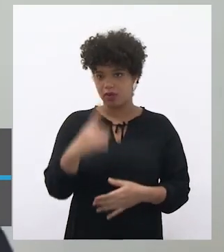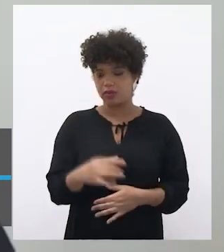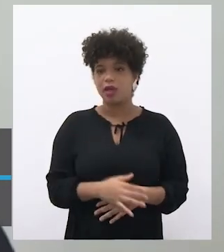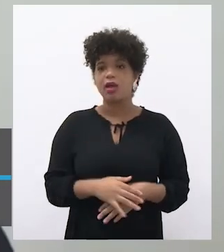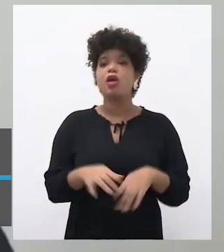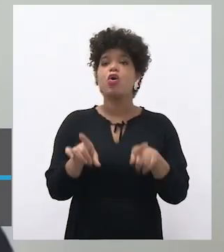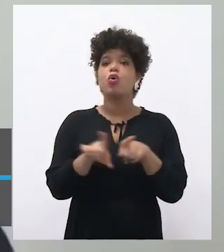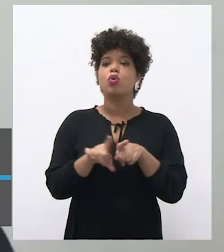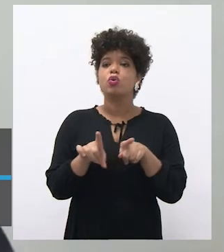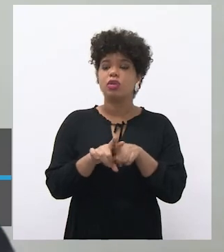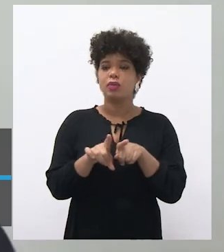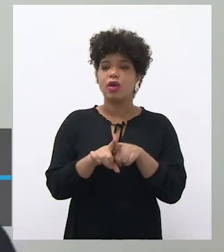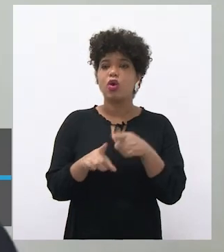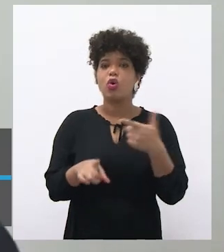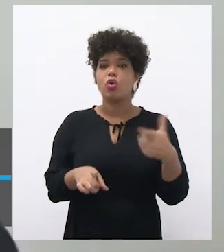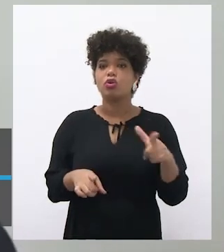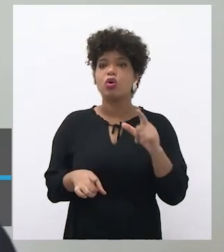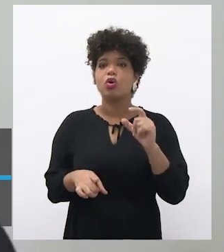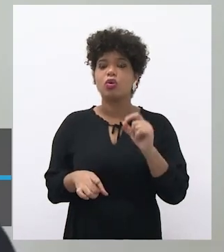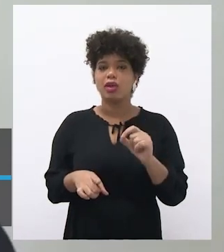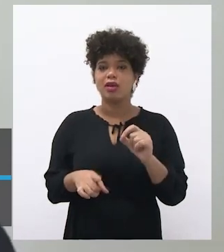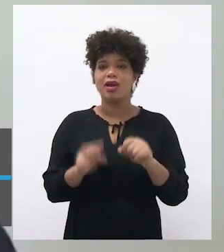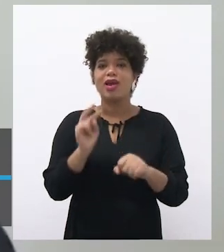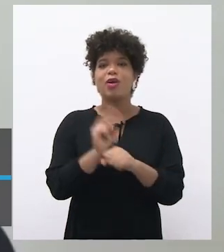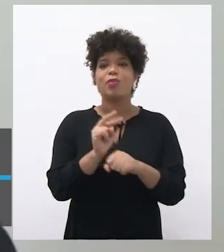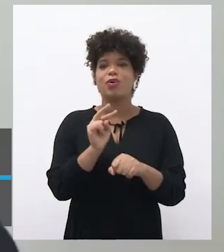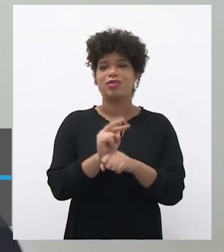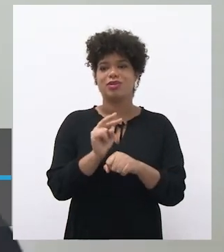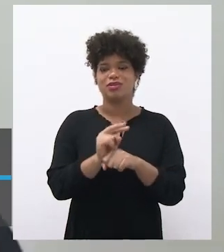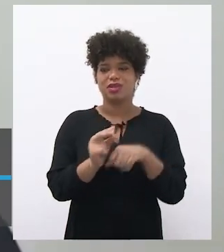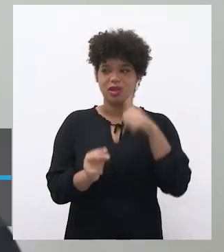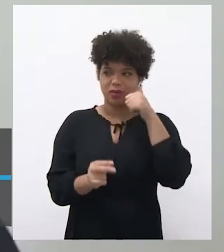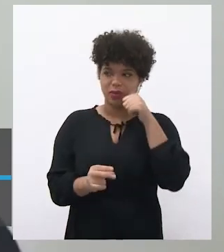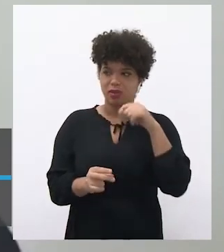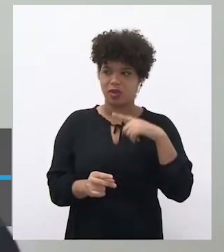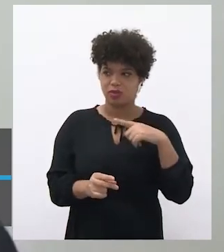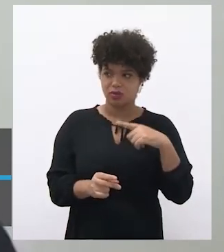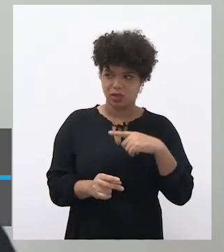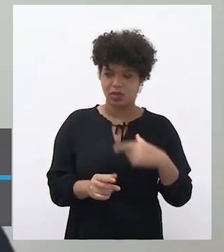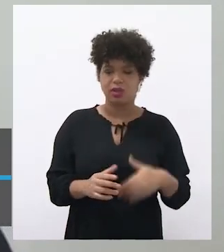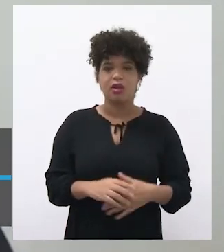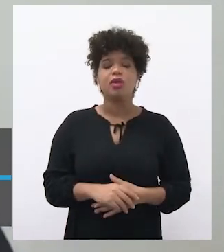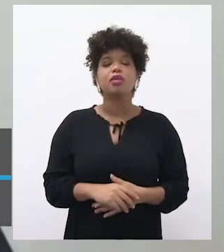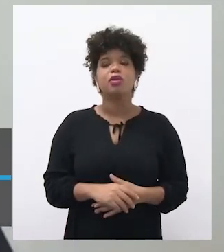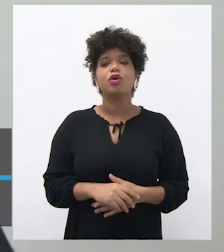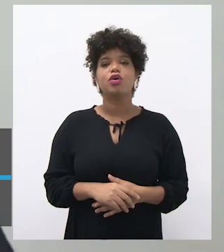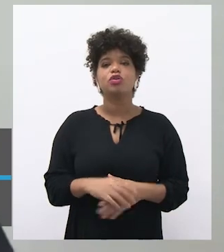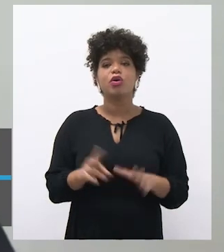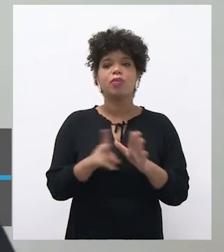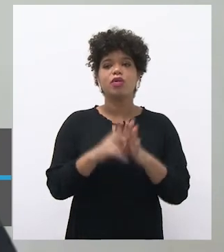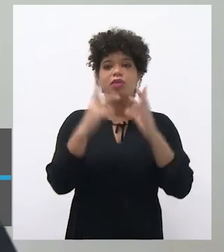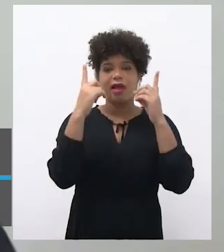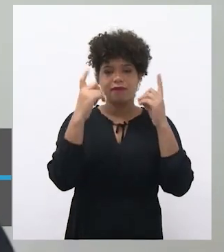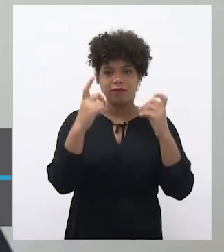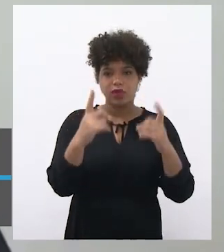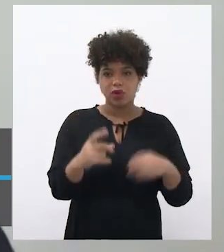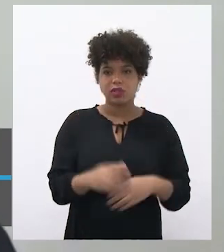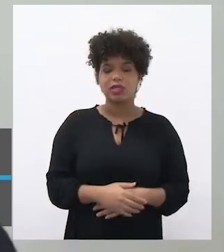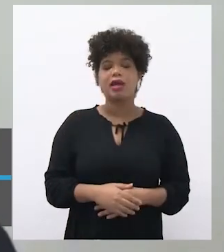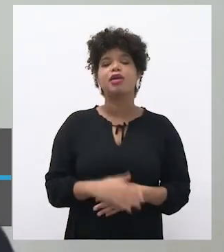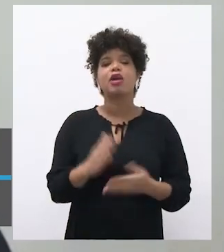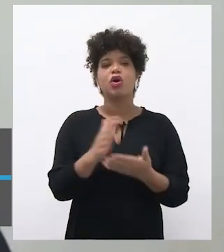a promulgação da Lei Maria da Penha no ano de 2006, né? Que é um instrumento específico de enfrentamento à